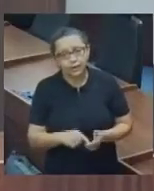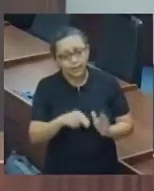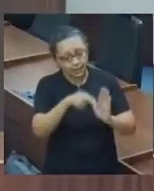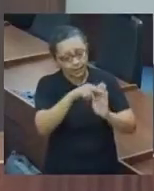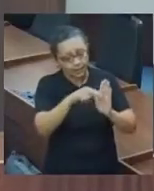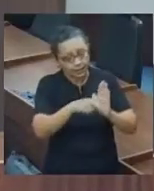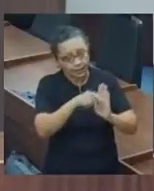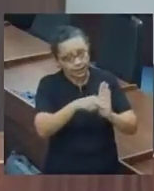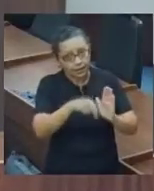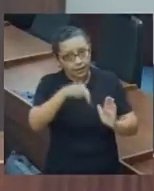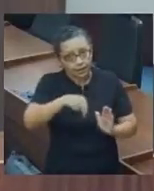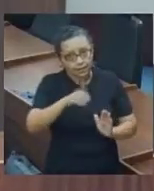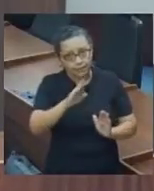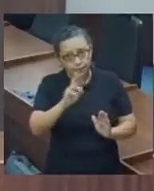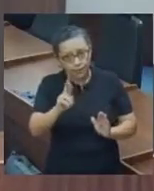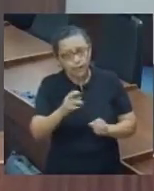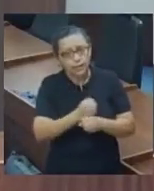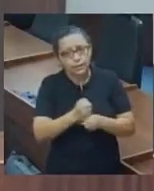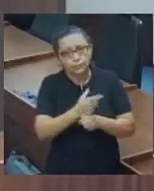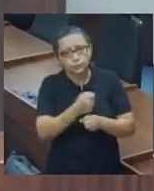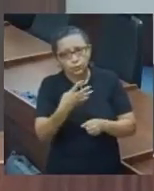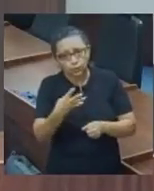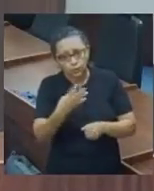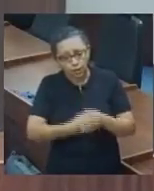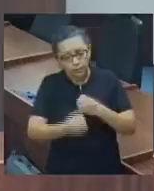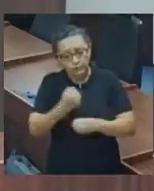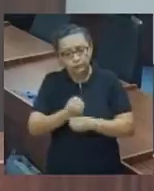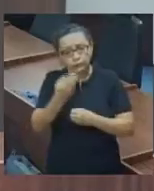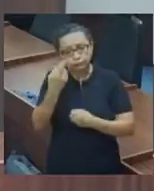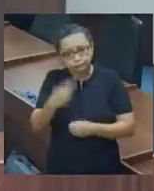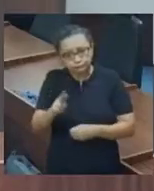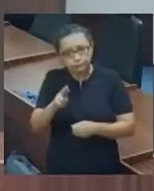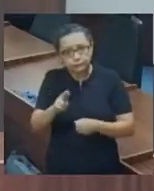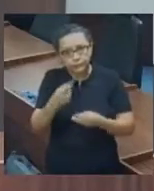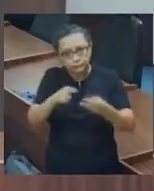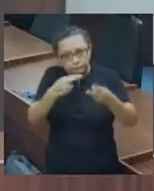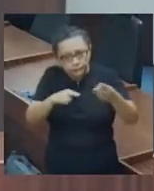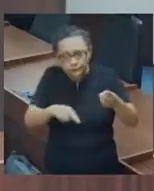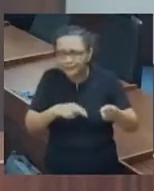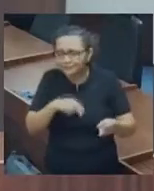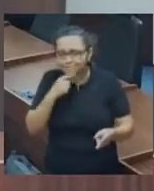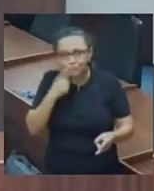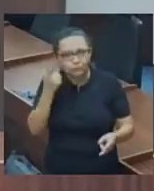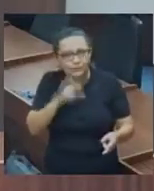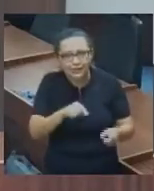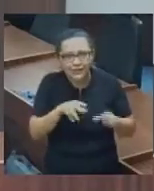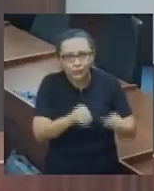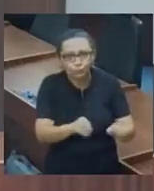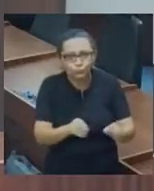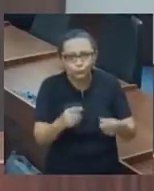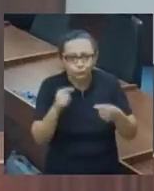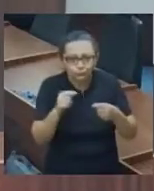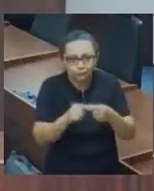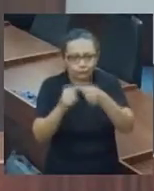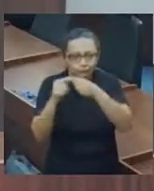é de 2004 foi revisada no passado e nem ela não consegue nem de longe é